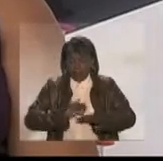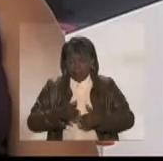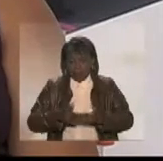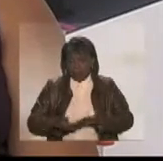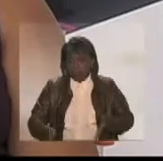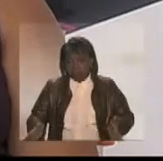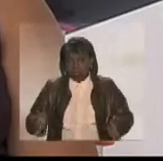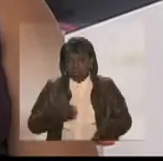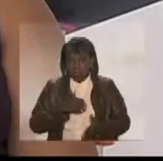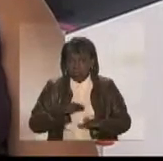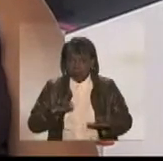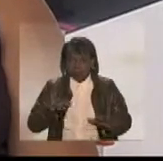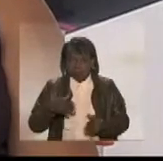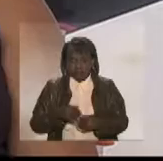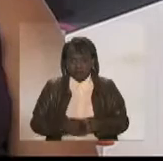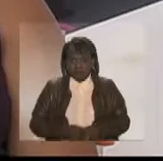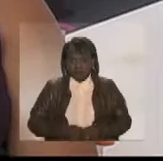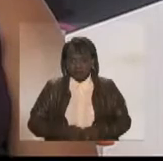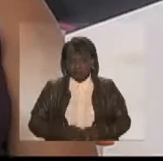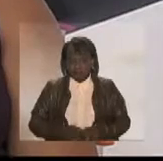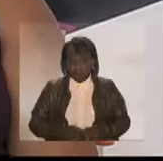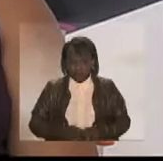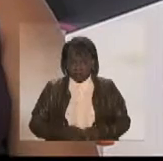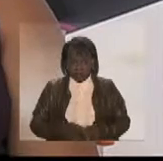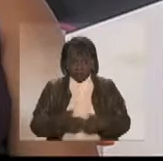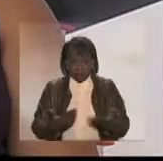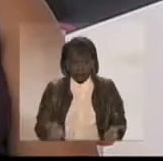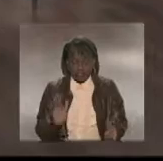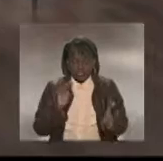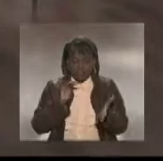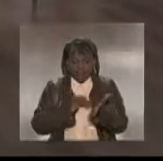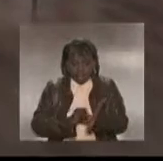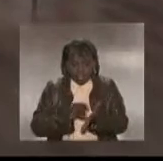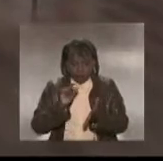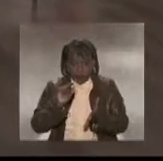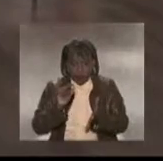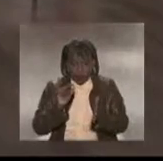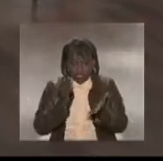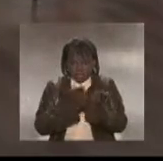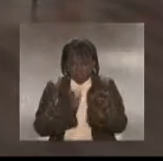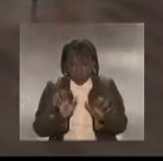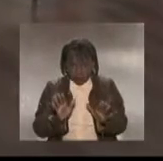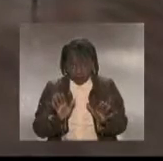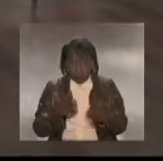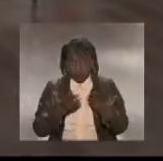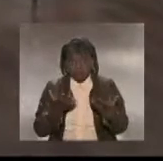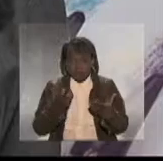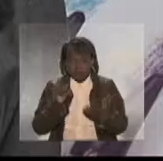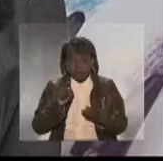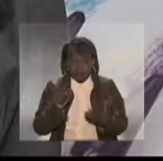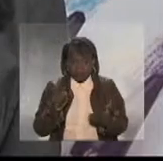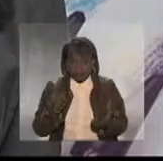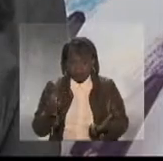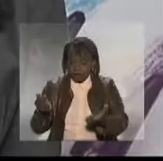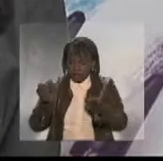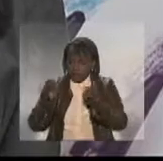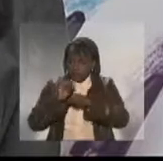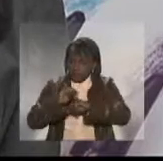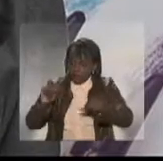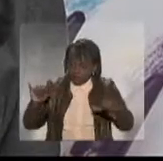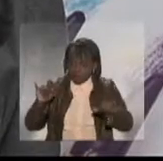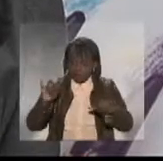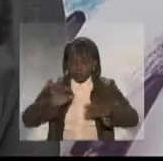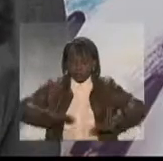essa sustentação para um novo ser. Doris, a gente está no finalzinho do programa. Eu queria que você desse